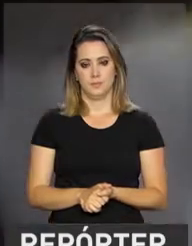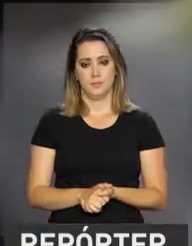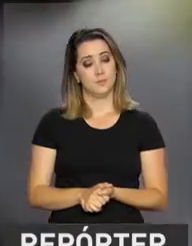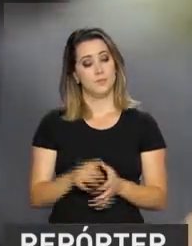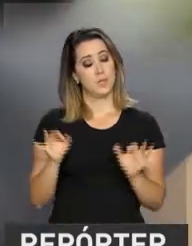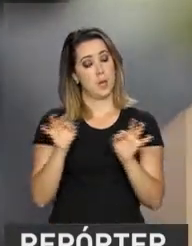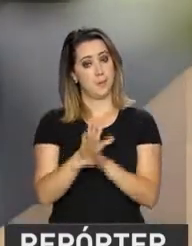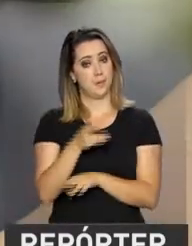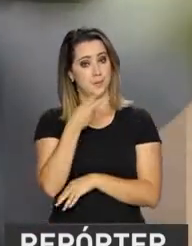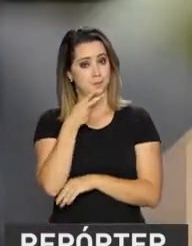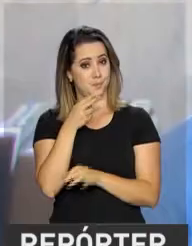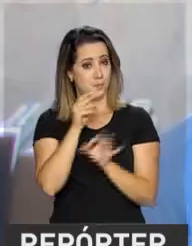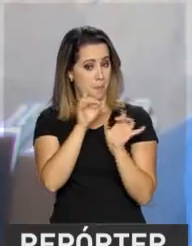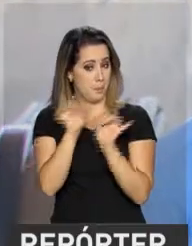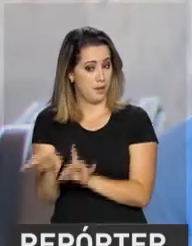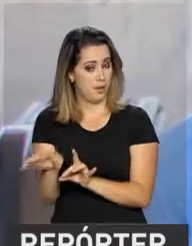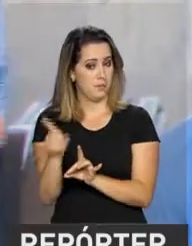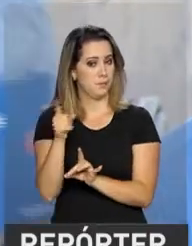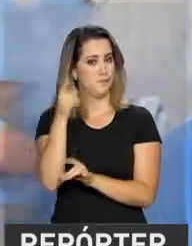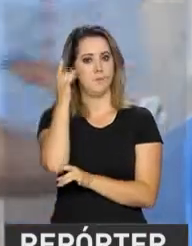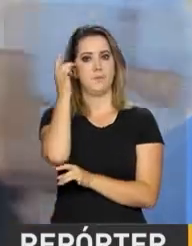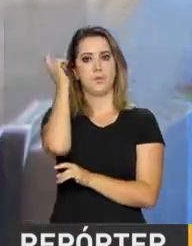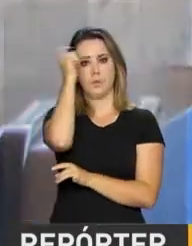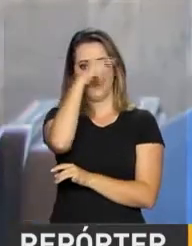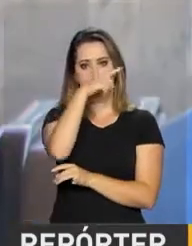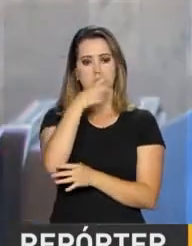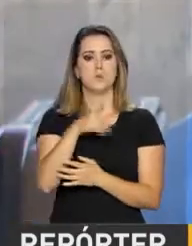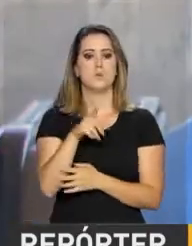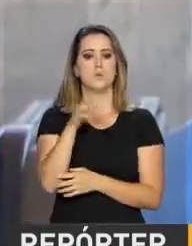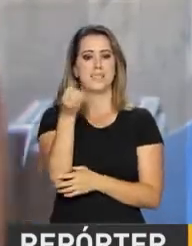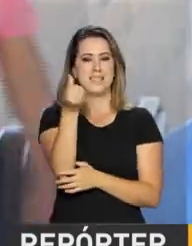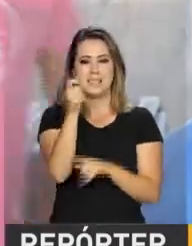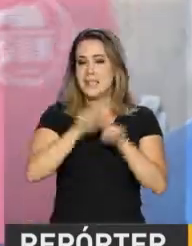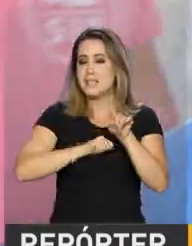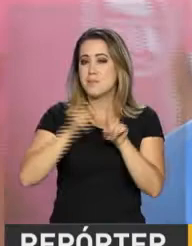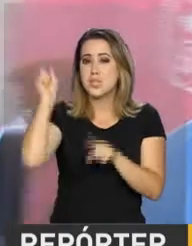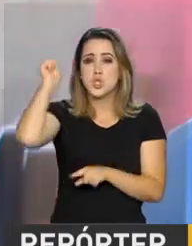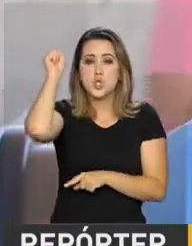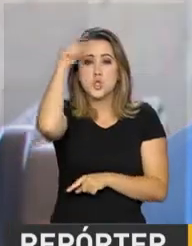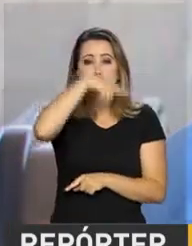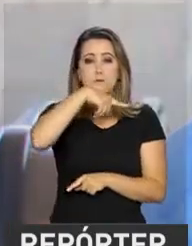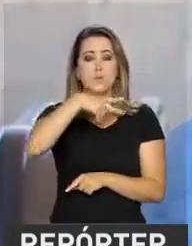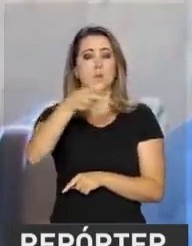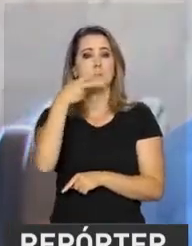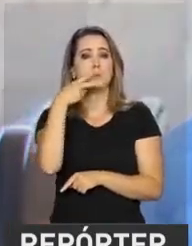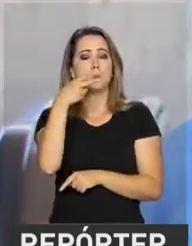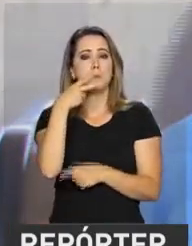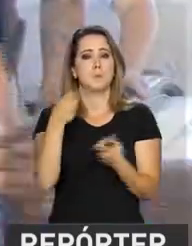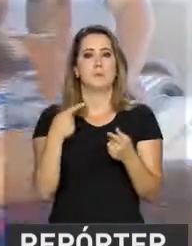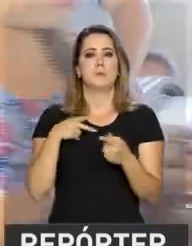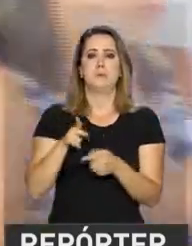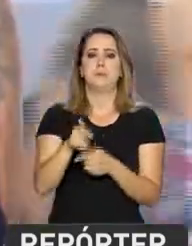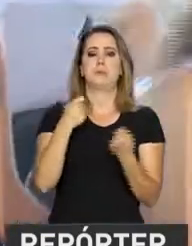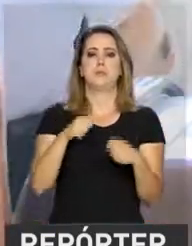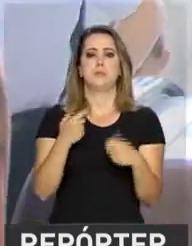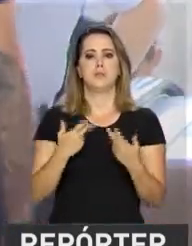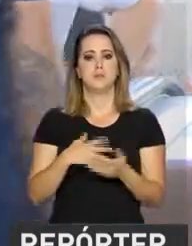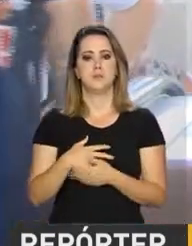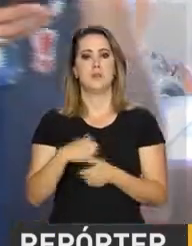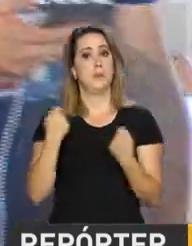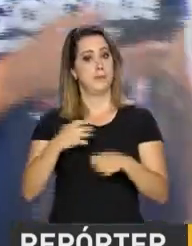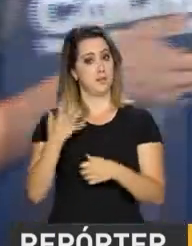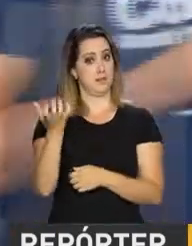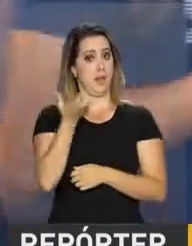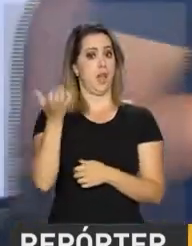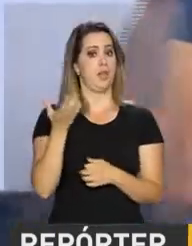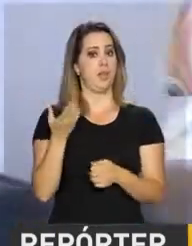Parar de fumar não é fácil. Os primeiros 6 meses é difícil, né? O vício sempre puxa a gente. Você tem que querer e tem que se